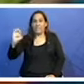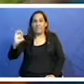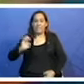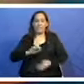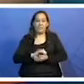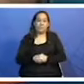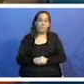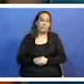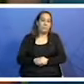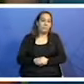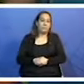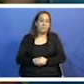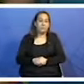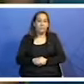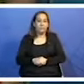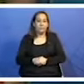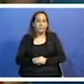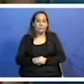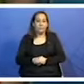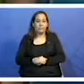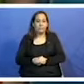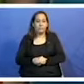Fan. Olha o N aqui, ó.